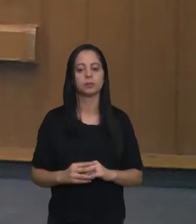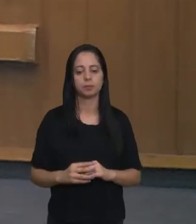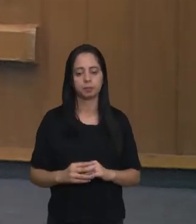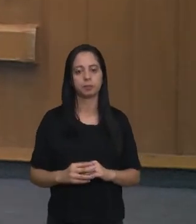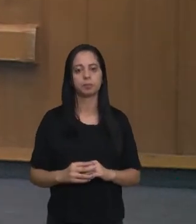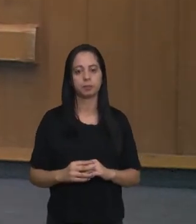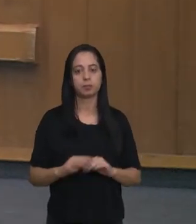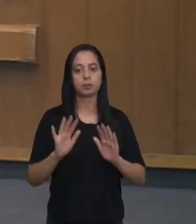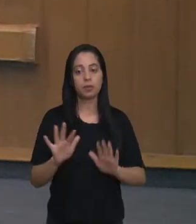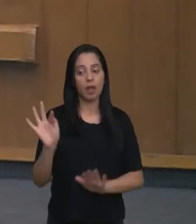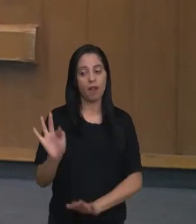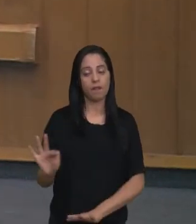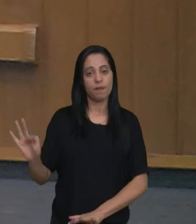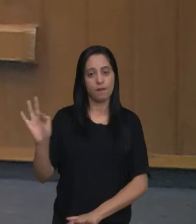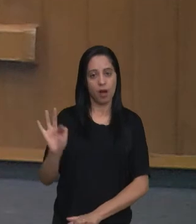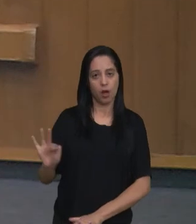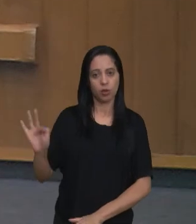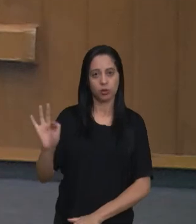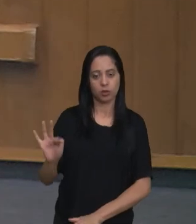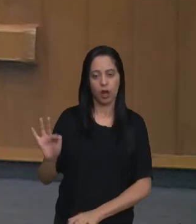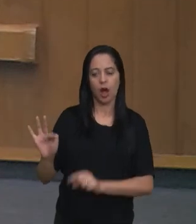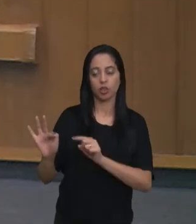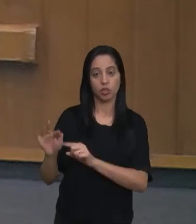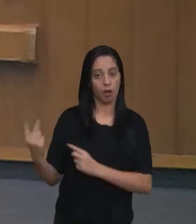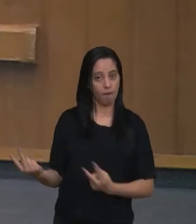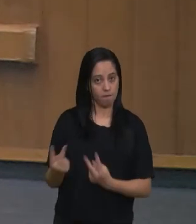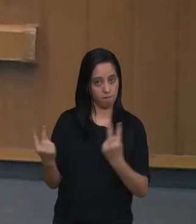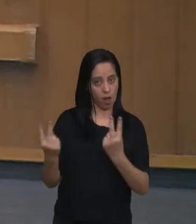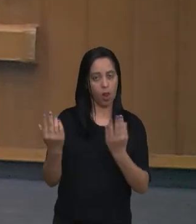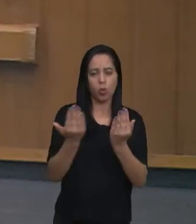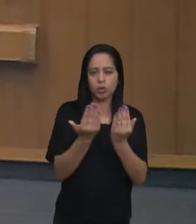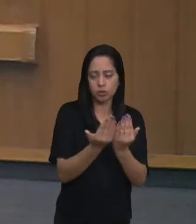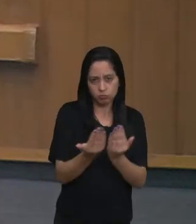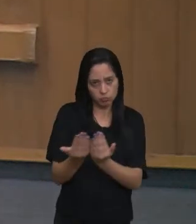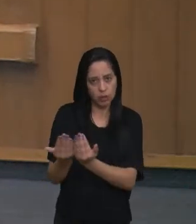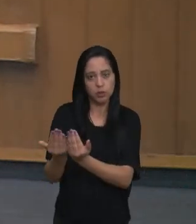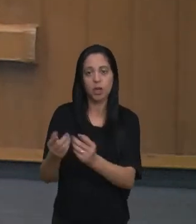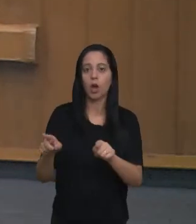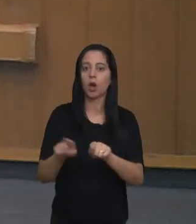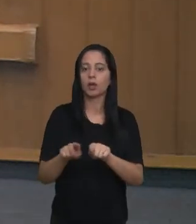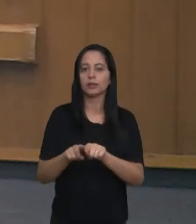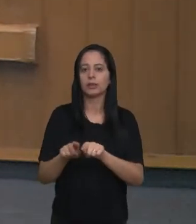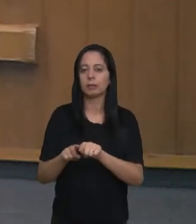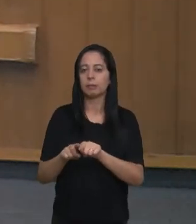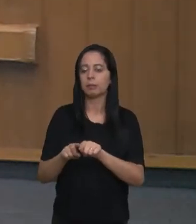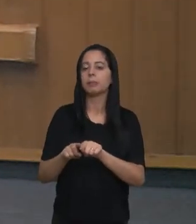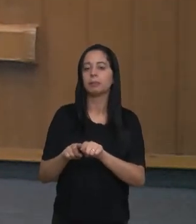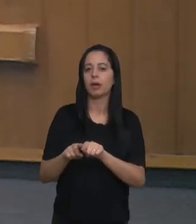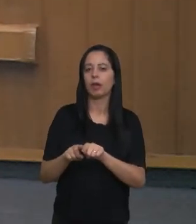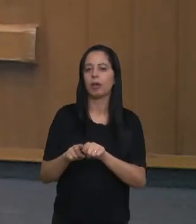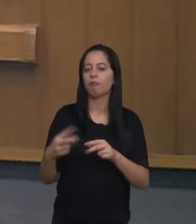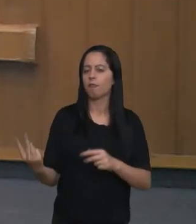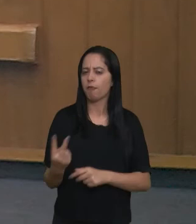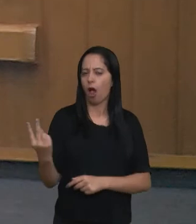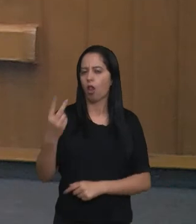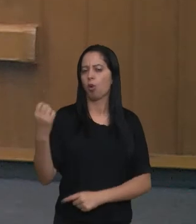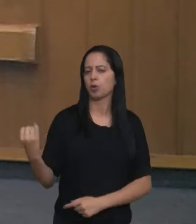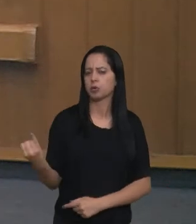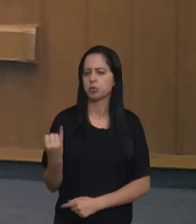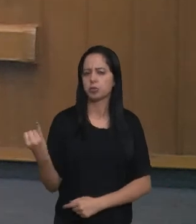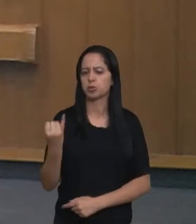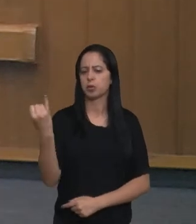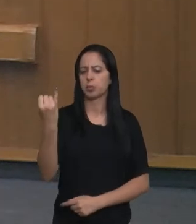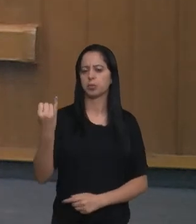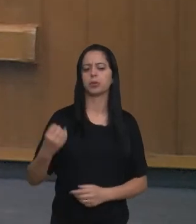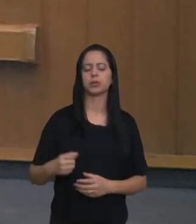essa faculdade ela vem com a preocupação com valores cristãos e também princípios éticos importantes. Lá já